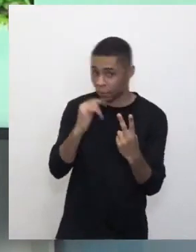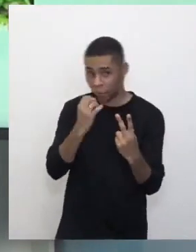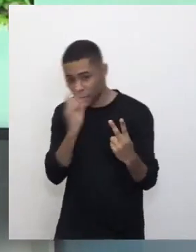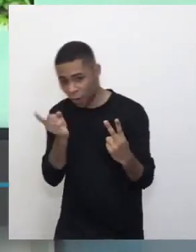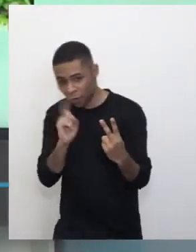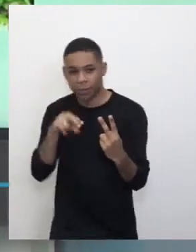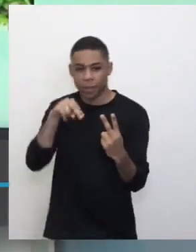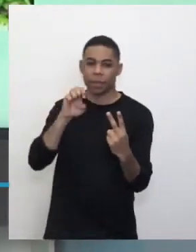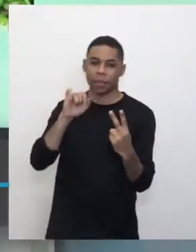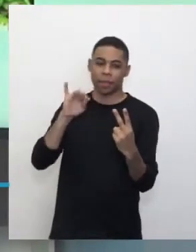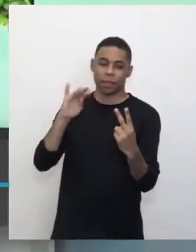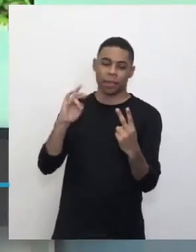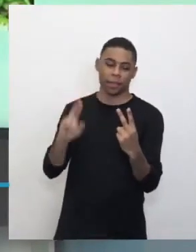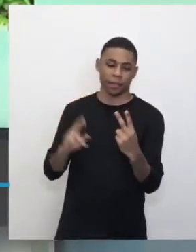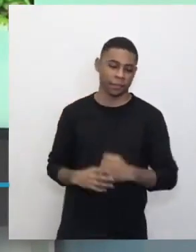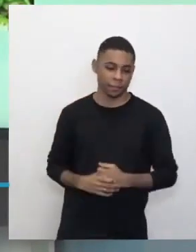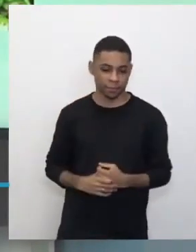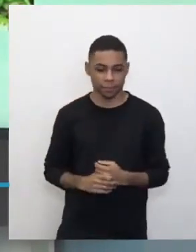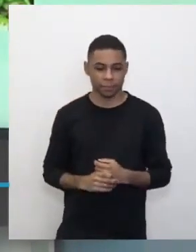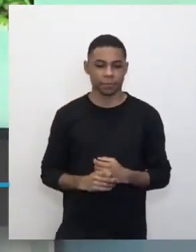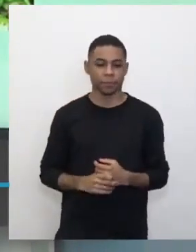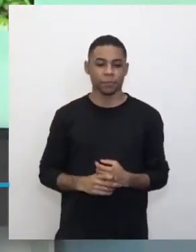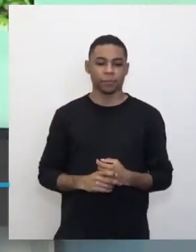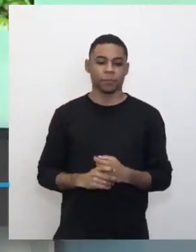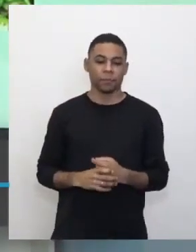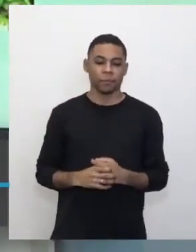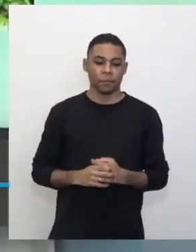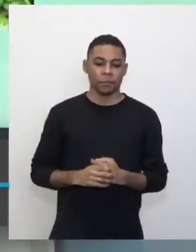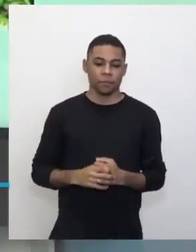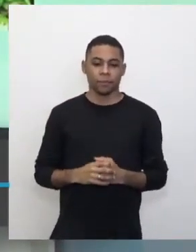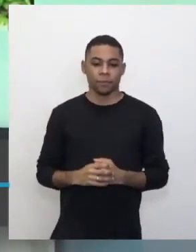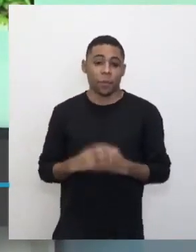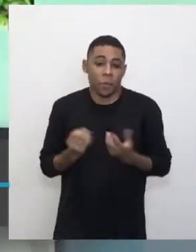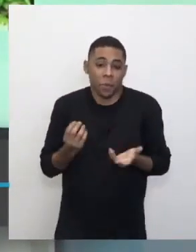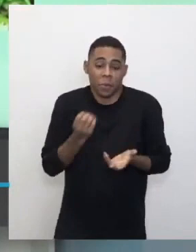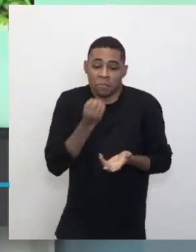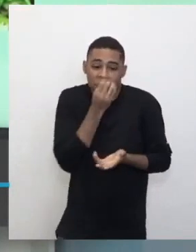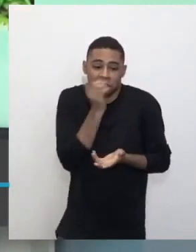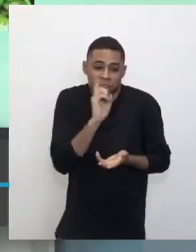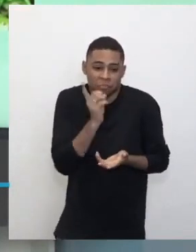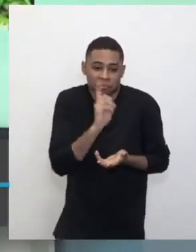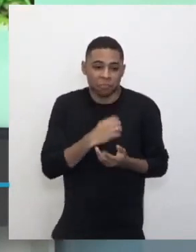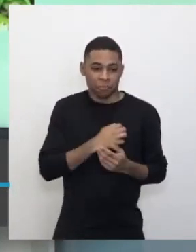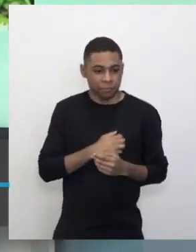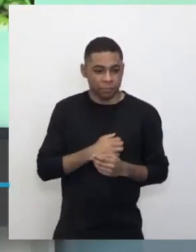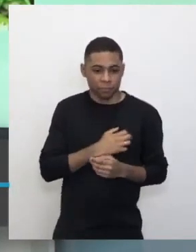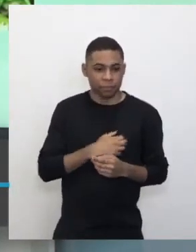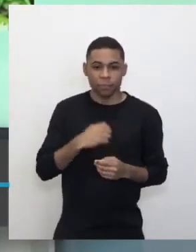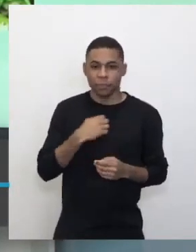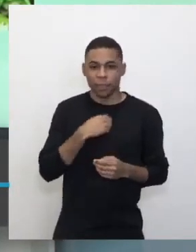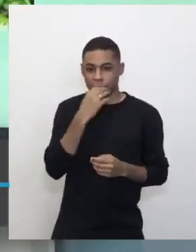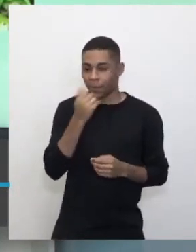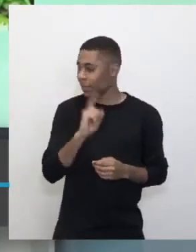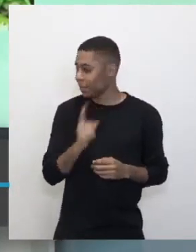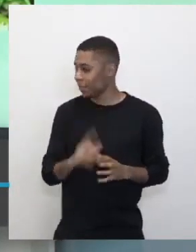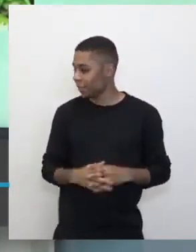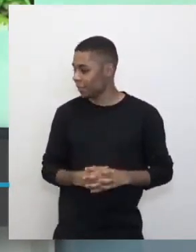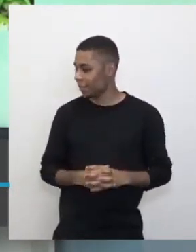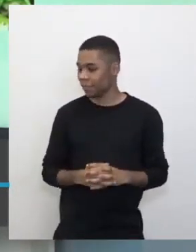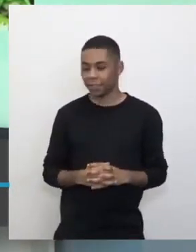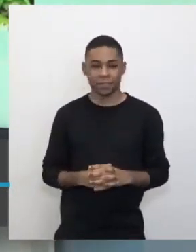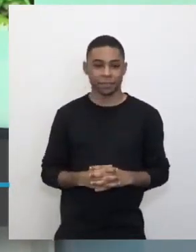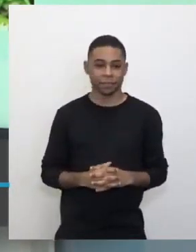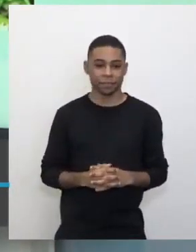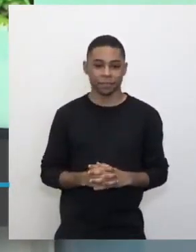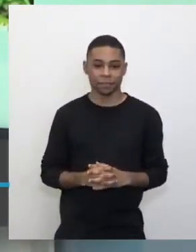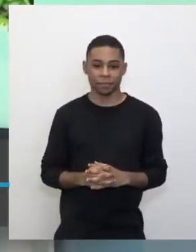de nenhuma delas, so neither. Or I don't like either. Apareceu algum aqui? No, I don't Ainda não. like it. Mas, I don't like